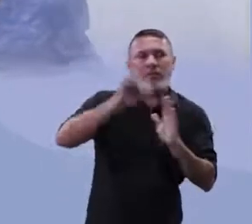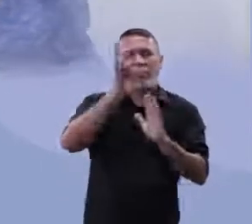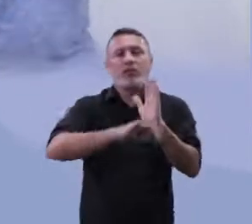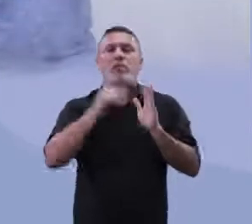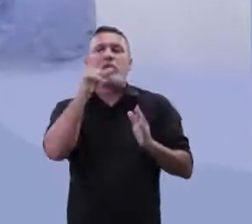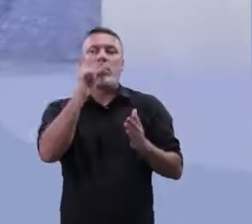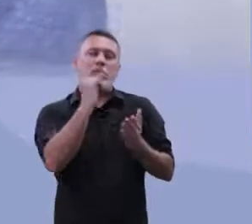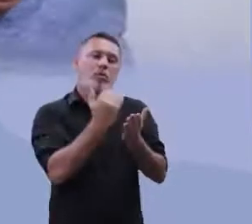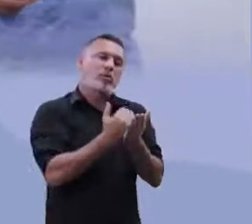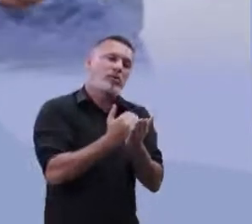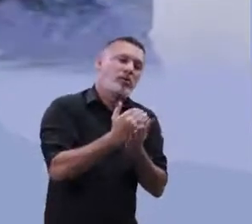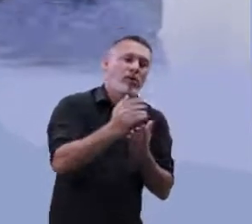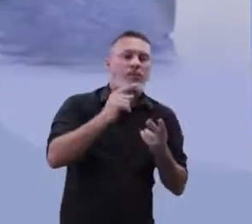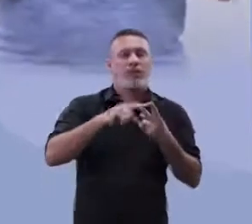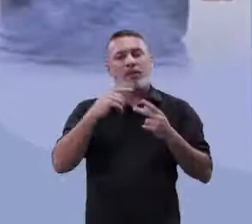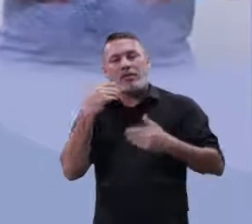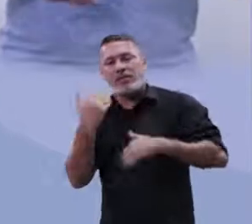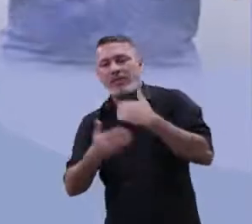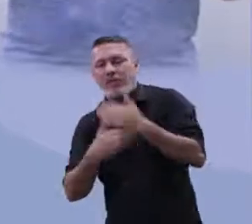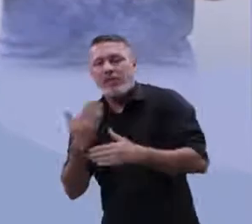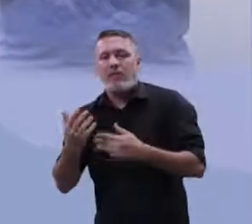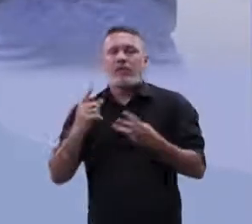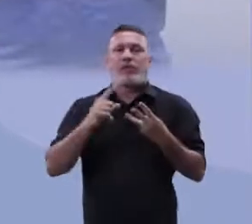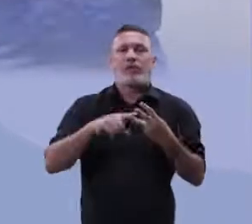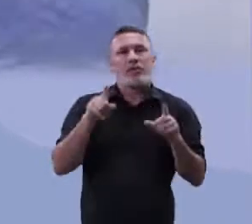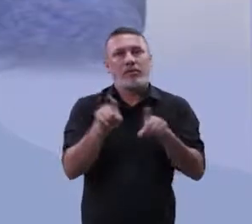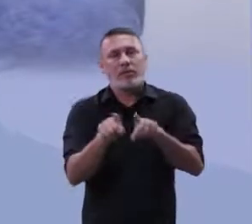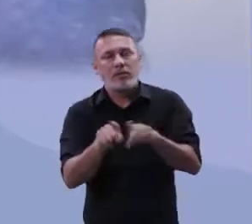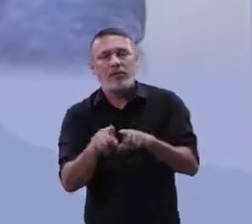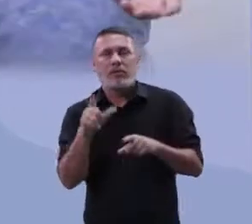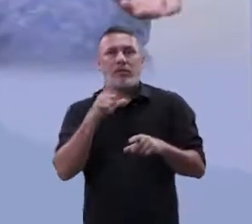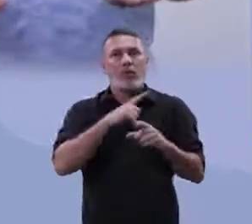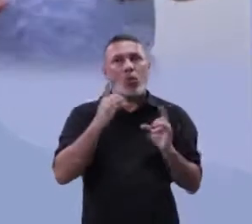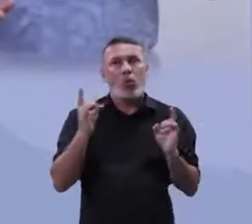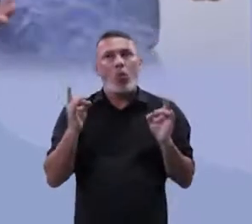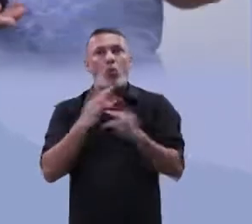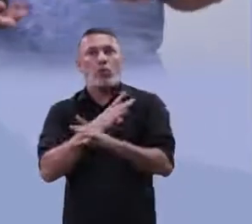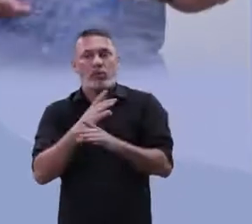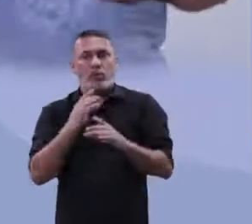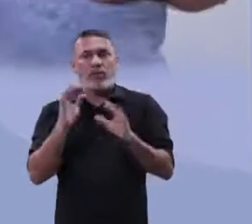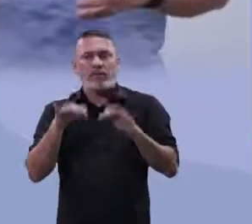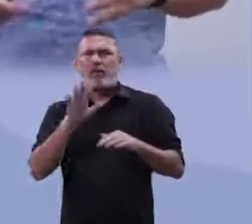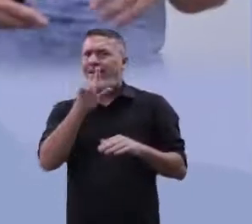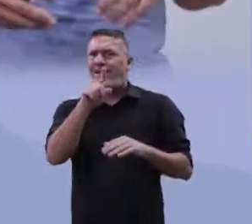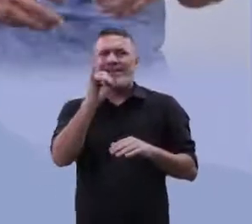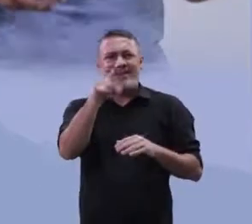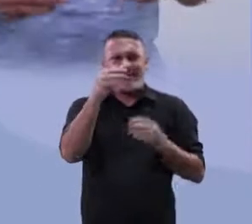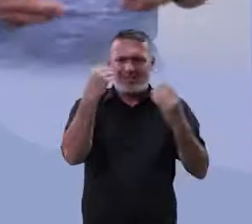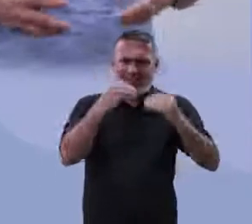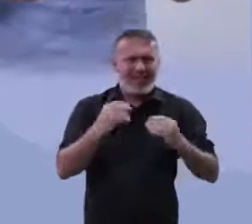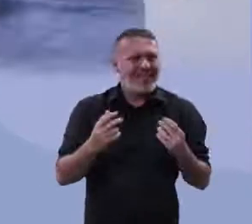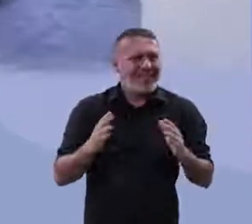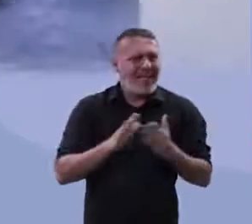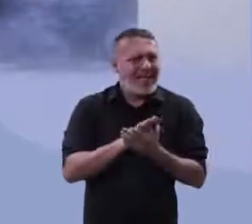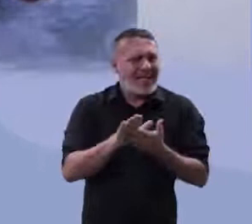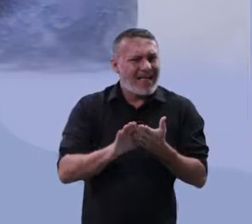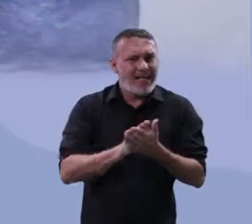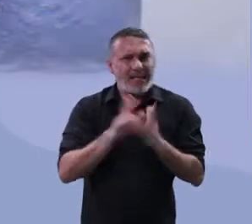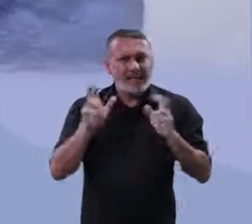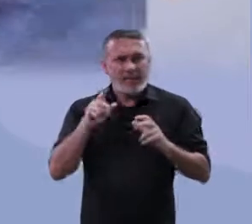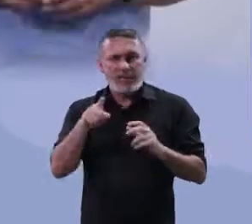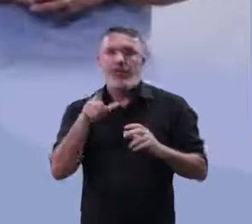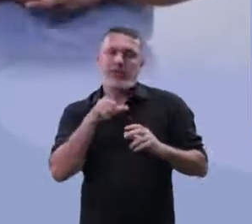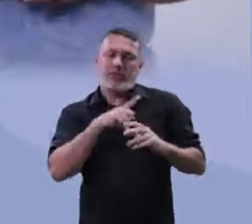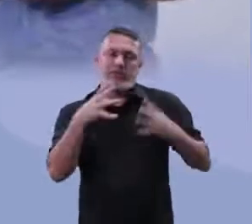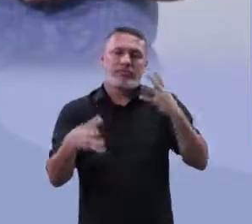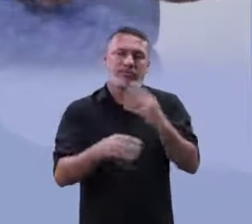seja uma introdução, um desenvolvimento ou até mesmo uma conclusão, algo, se você não escreveu nada sobre esse